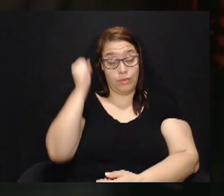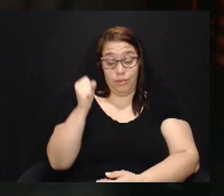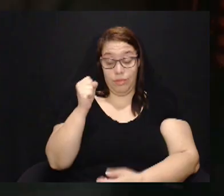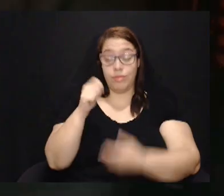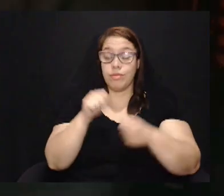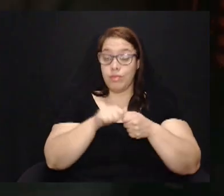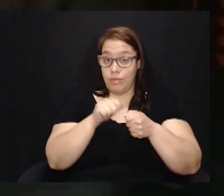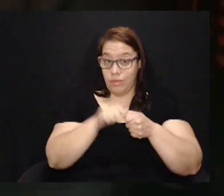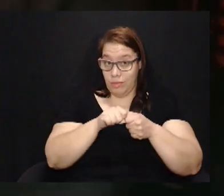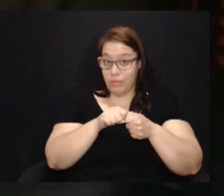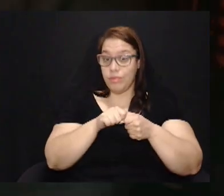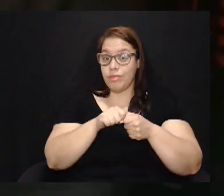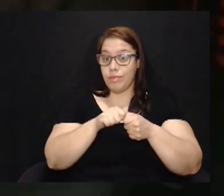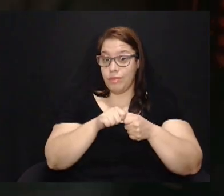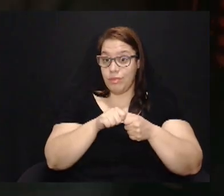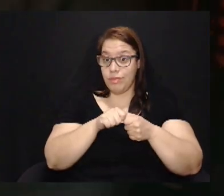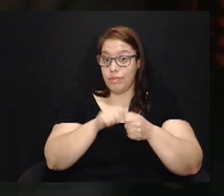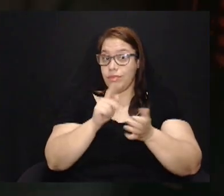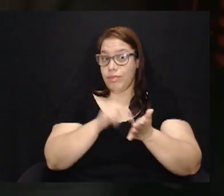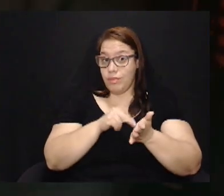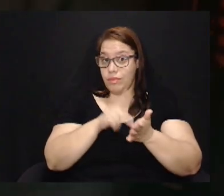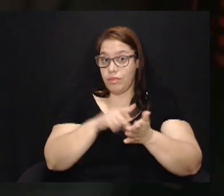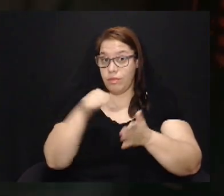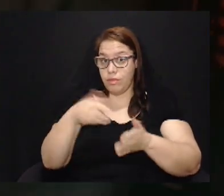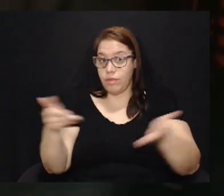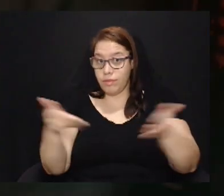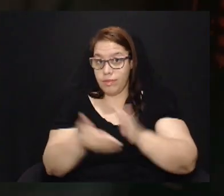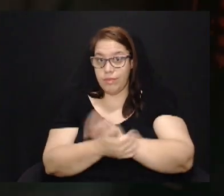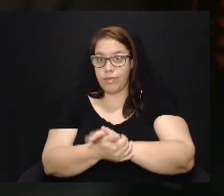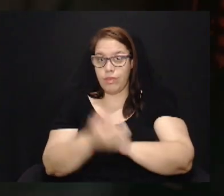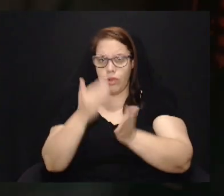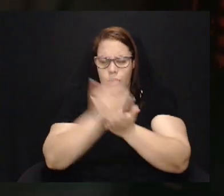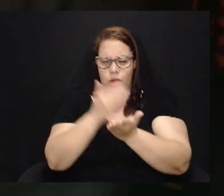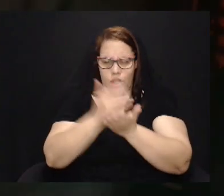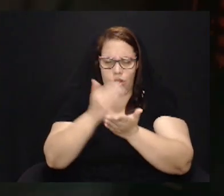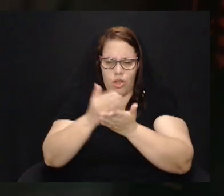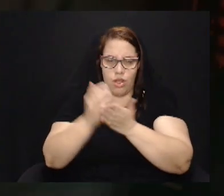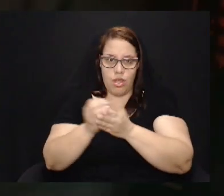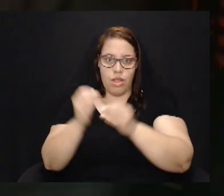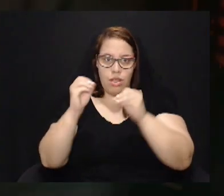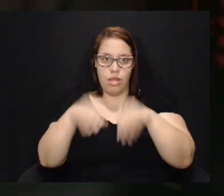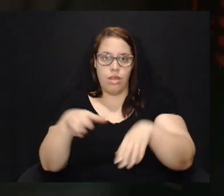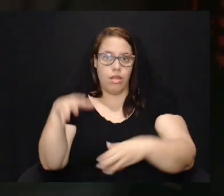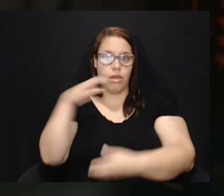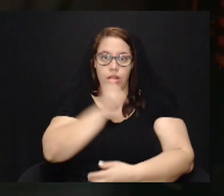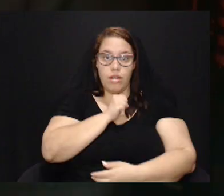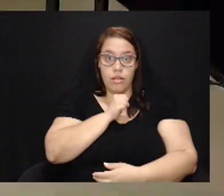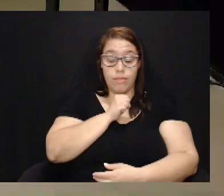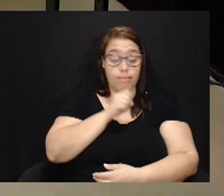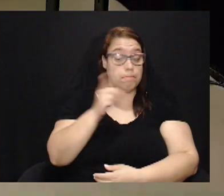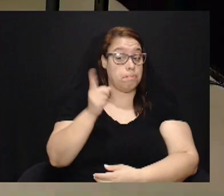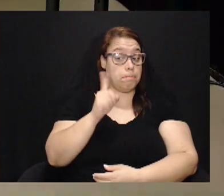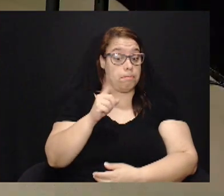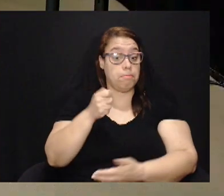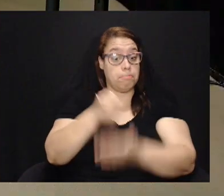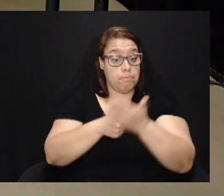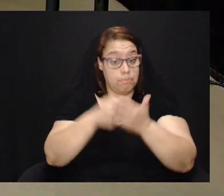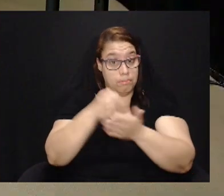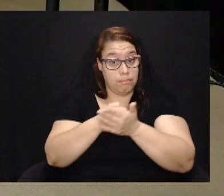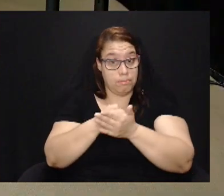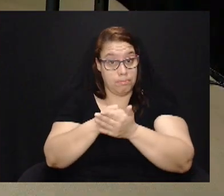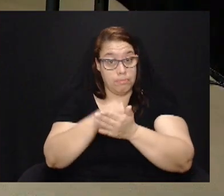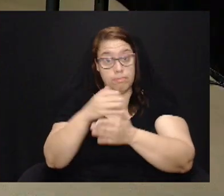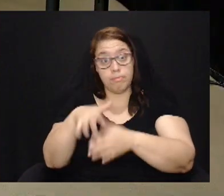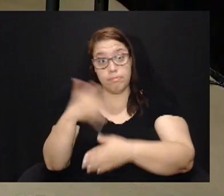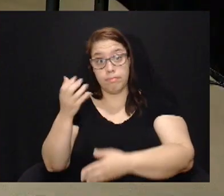com verdade, com aqui e agora. Não adianta ir pra cozinha, corta, joga na panela, sai correndo, faz... A gente precisa se dedicar, não é? Qual que é a importância disso, Adriana?